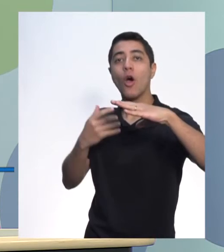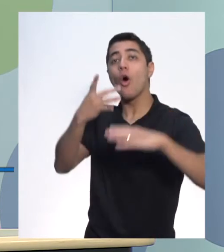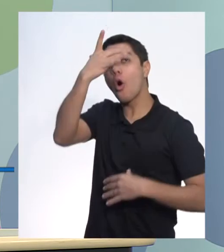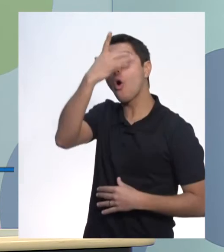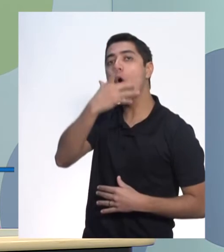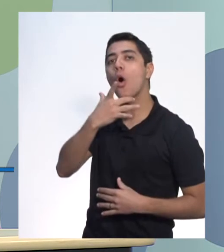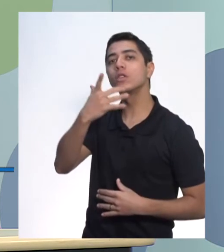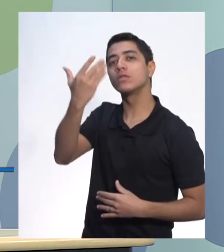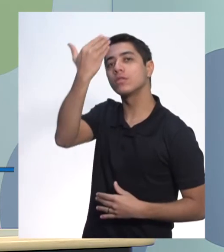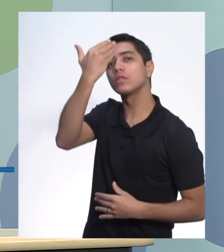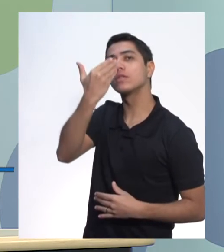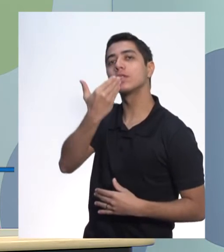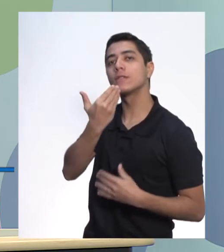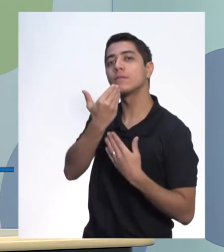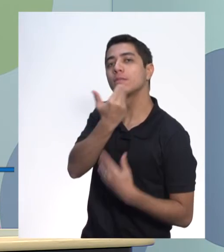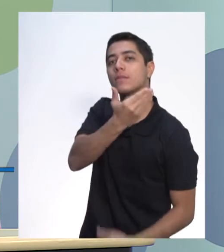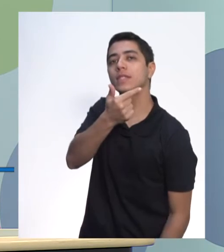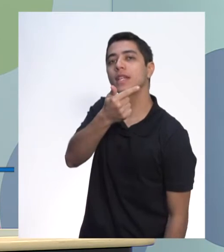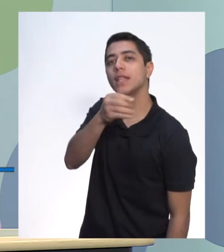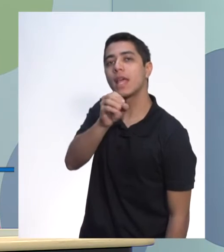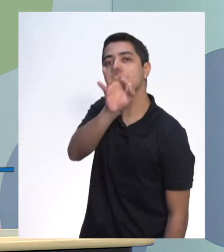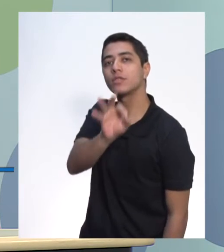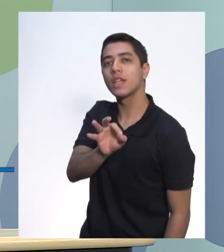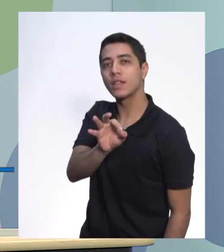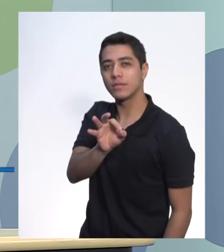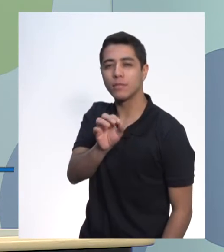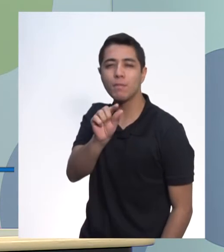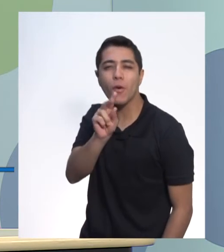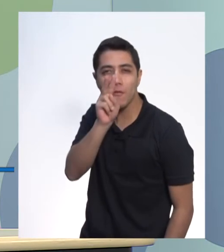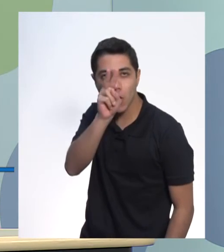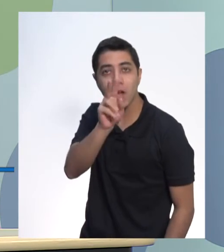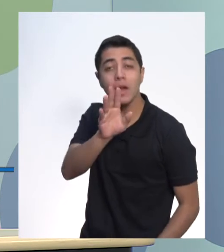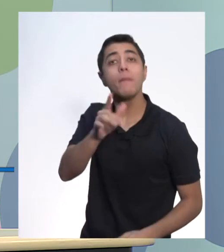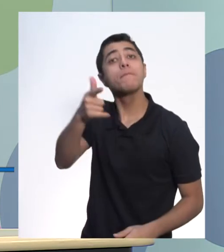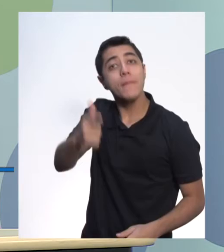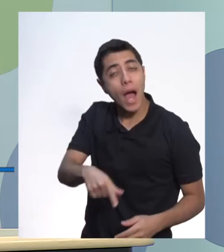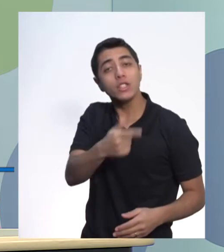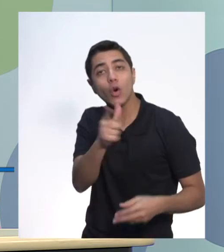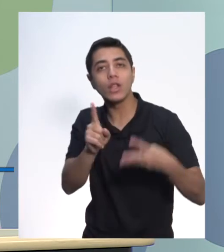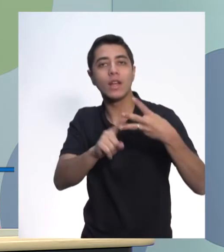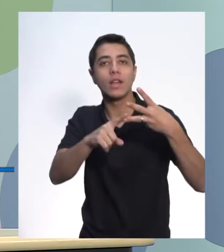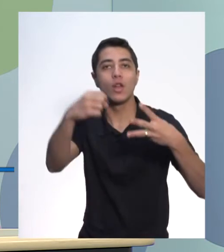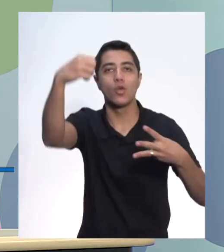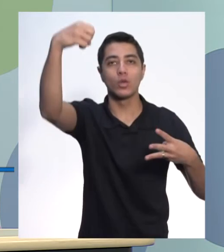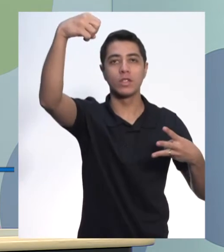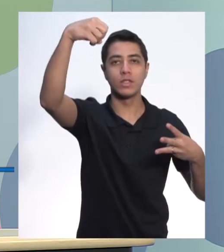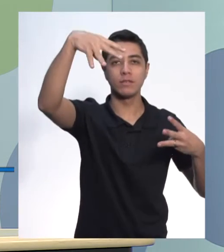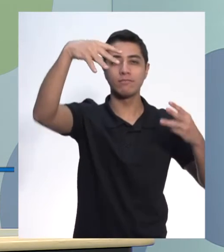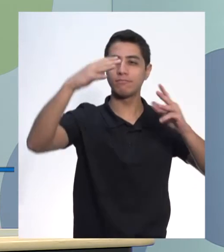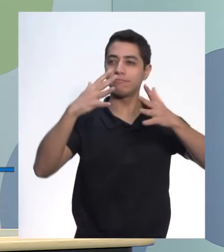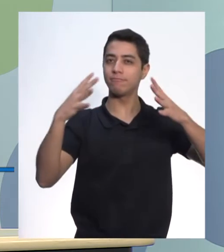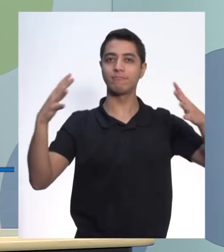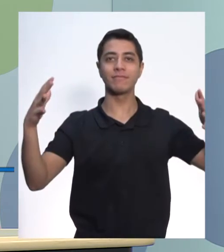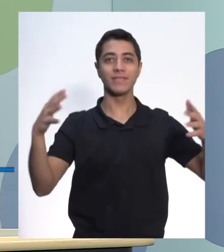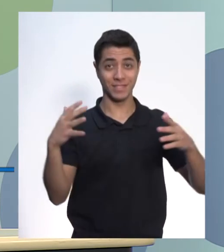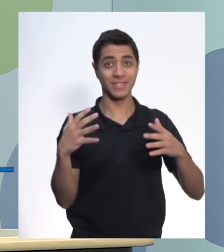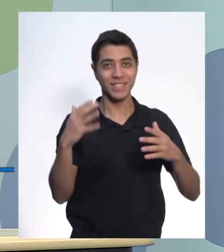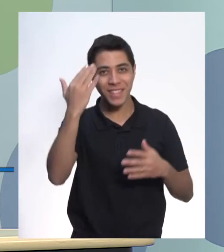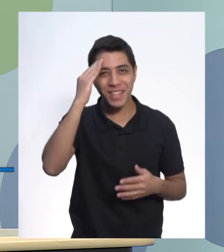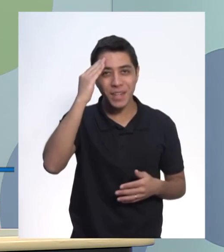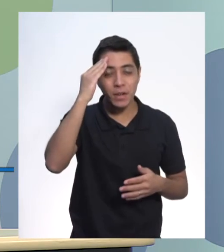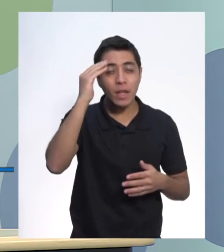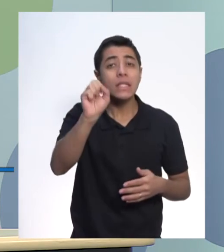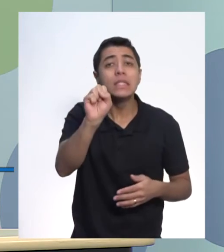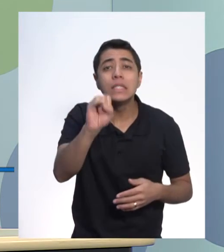mais próxima, ela é um pouco mais forte, e uma outra luz para preencher o contorno. Senão a gente fica com a cara do panda, né? A marquinha do panda. Se a luz só vem de